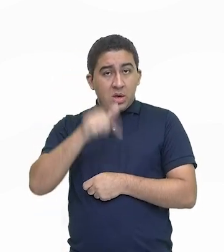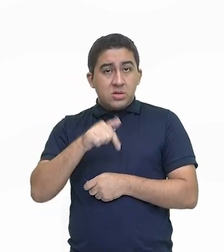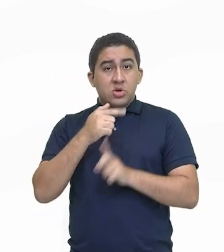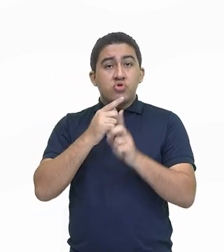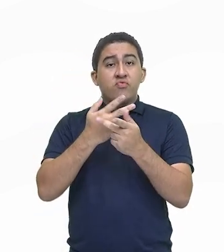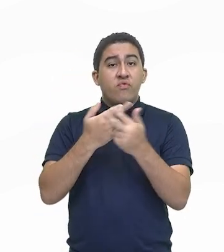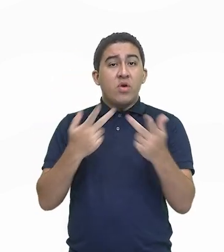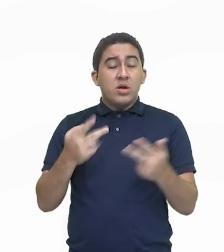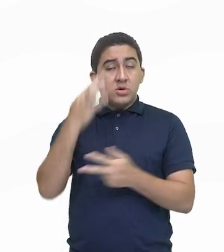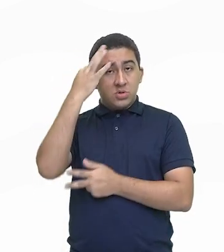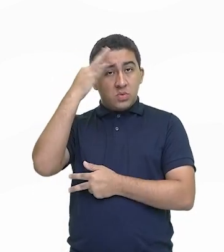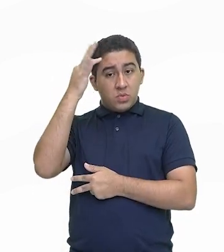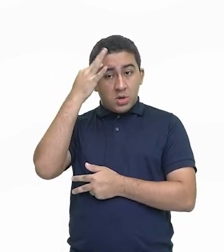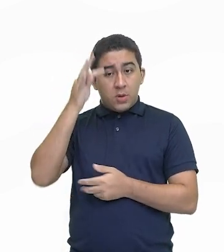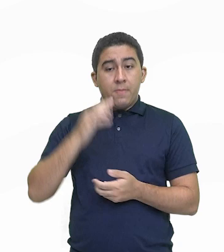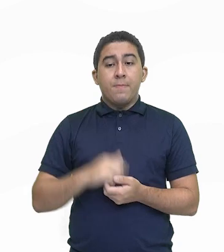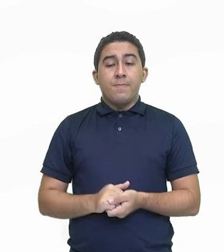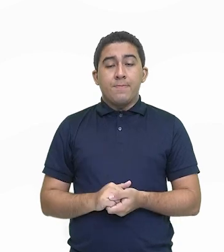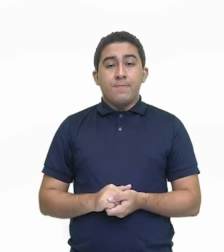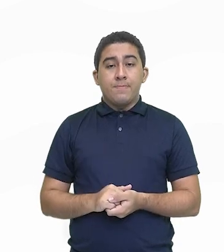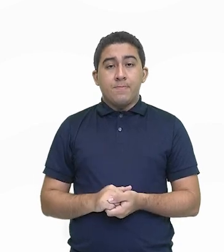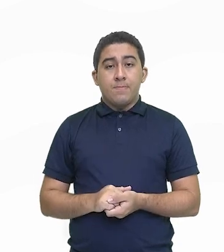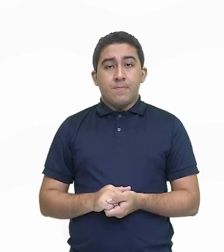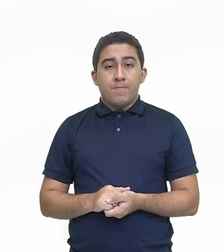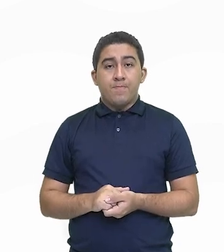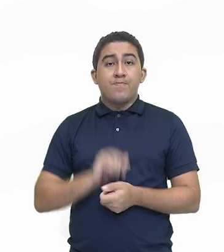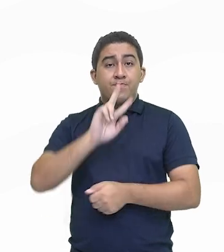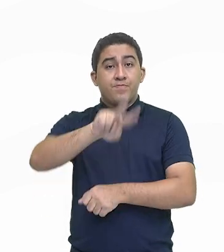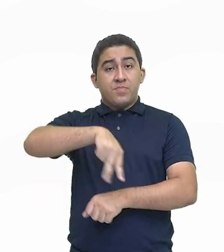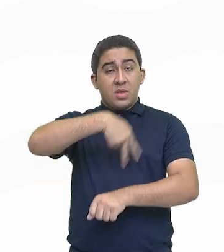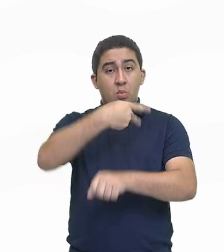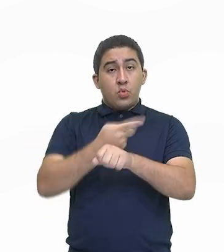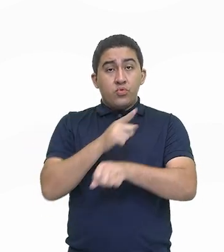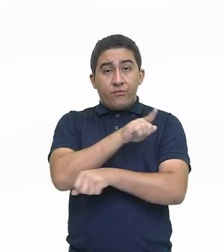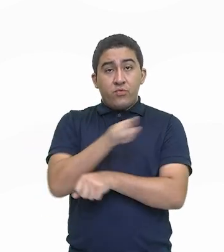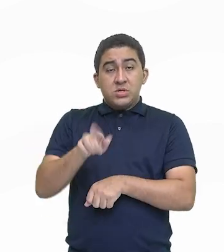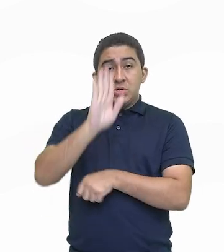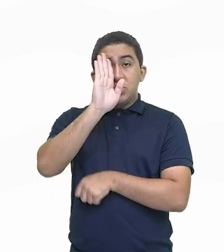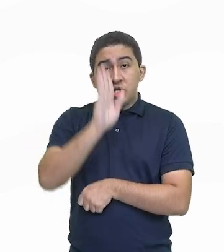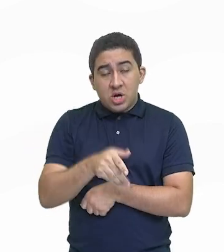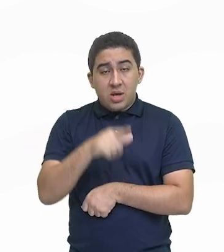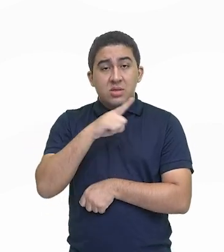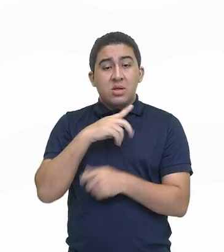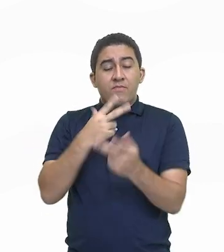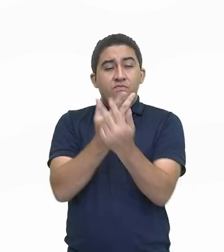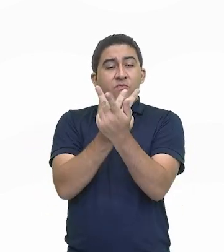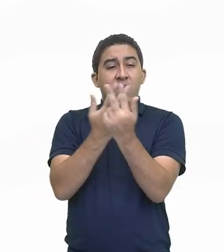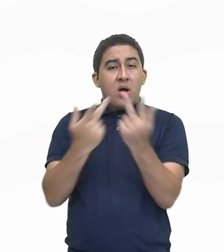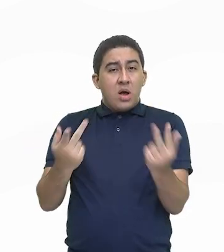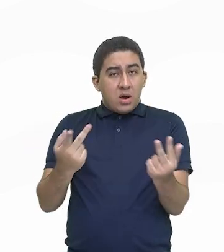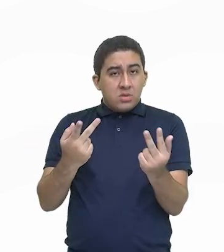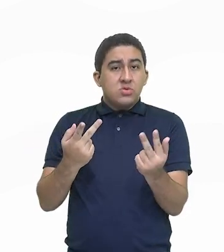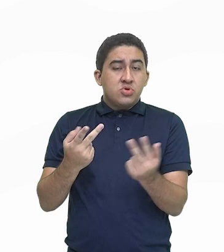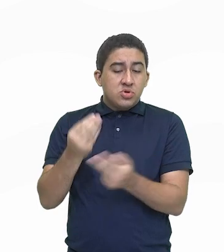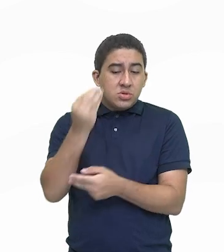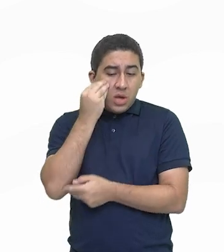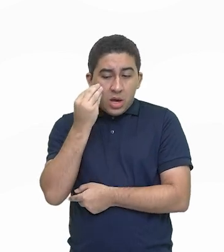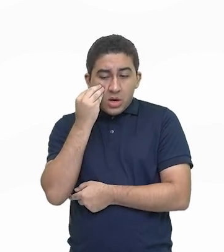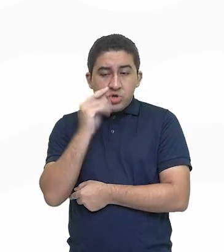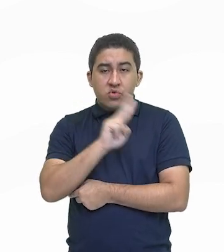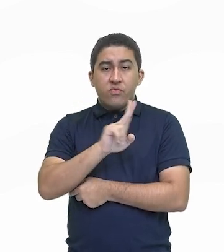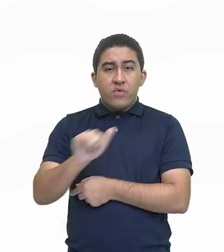várias hipóteses, os vários resultados, e depois que você fez os seus vários testes, que você